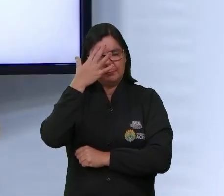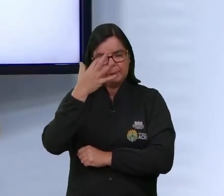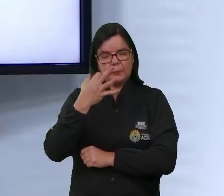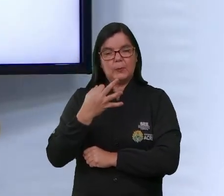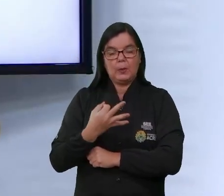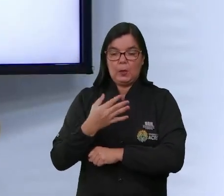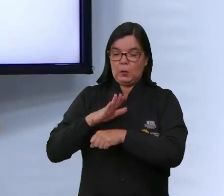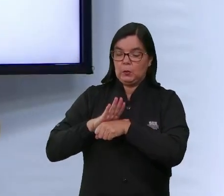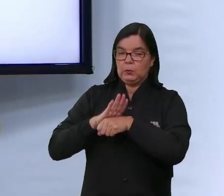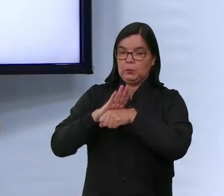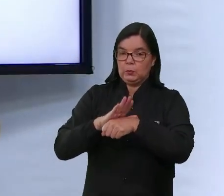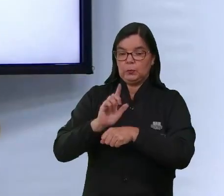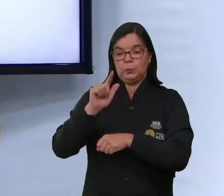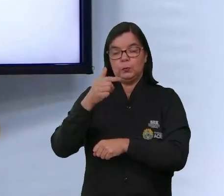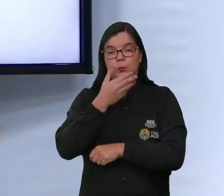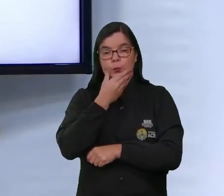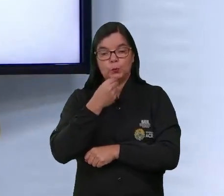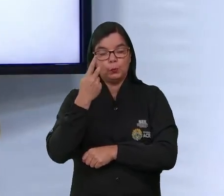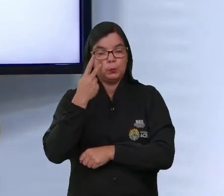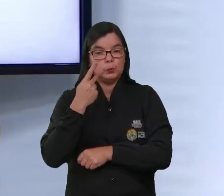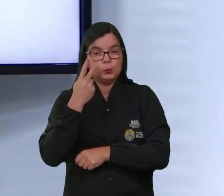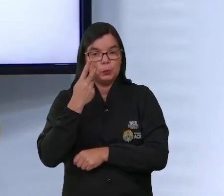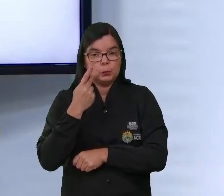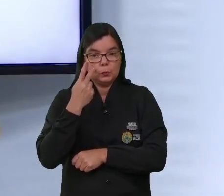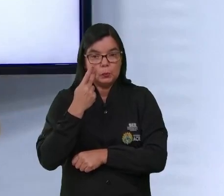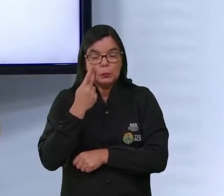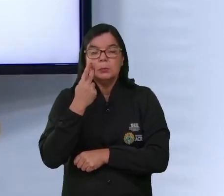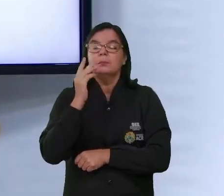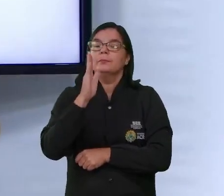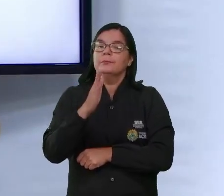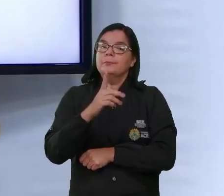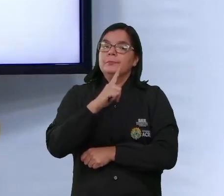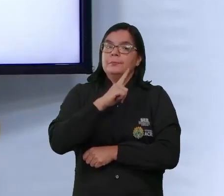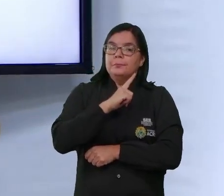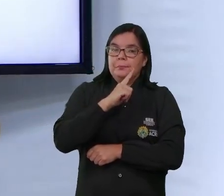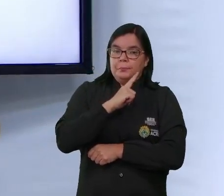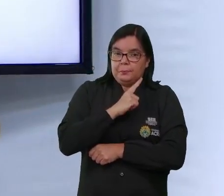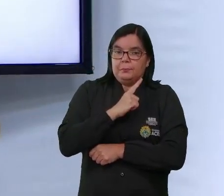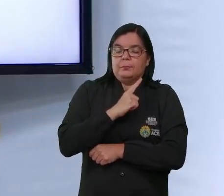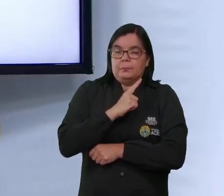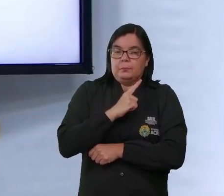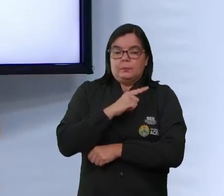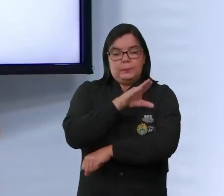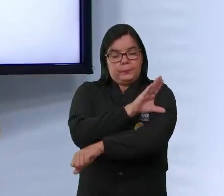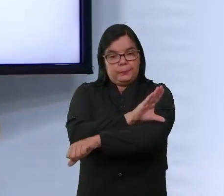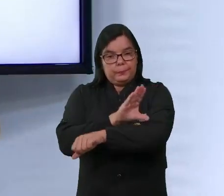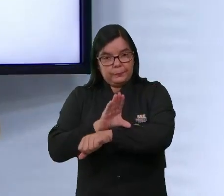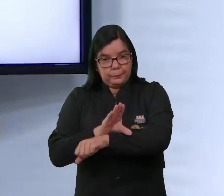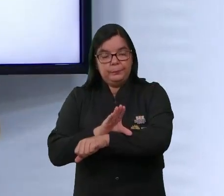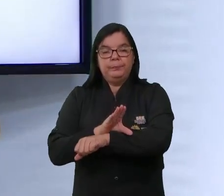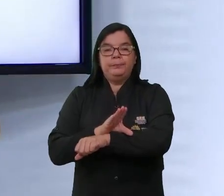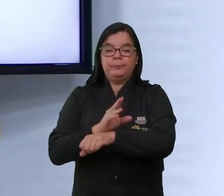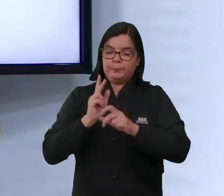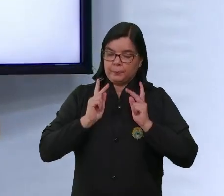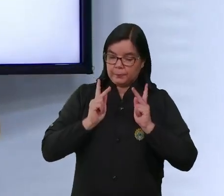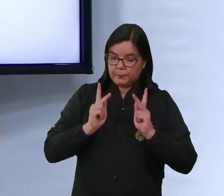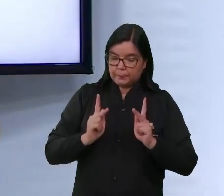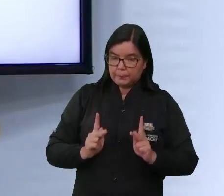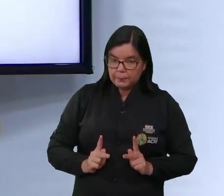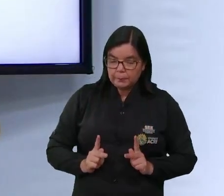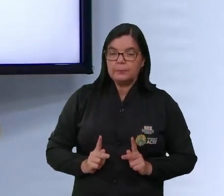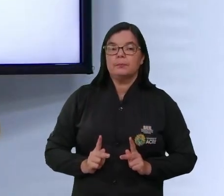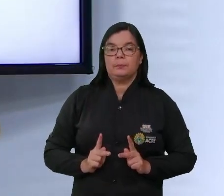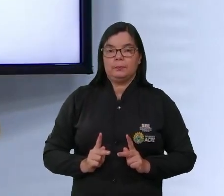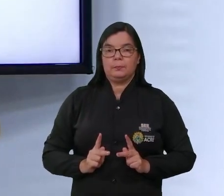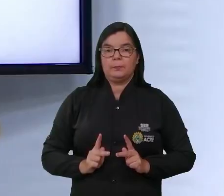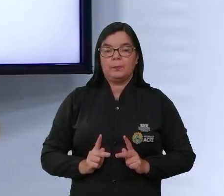justamente a contribuição do homem nordestino, que já tinha a sua cultura, o seu padrão de comportamento, os